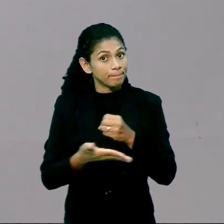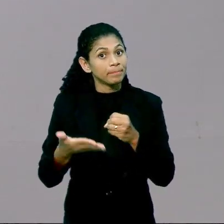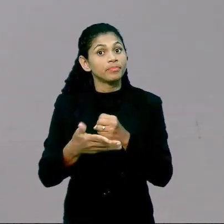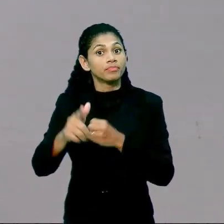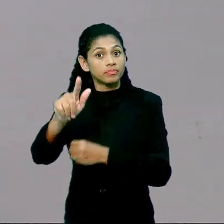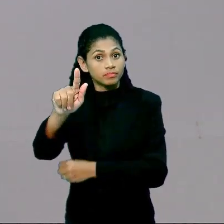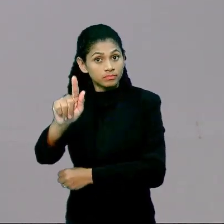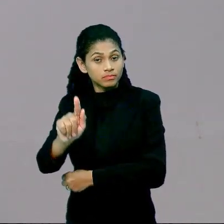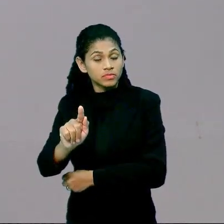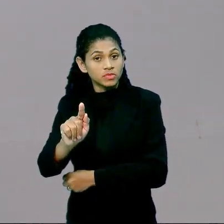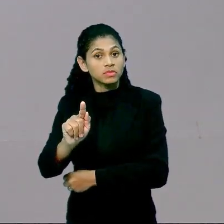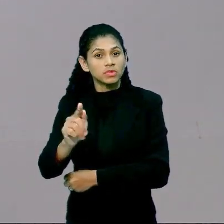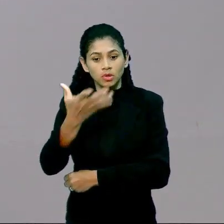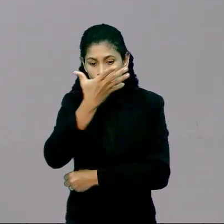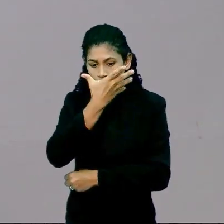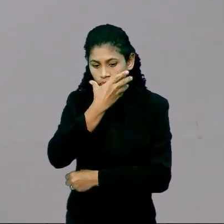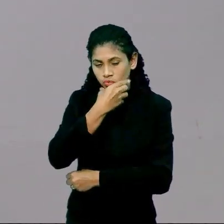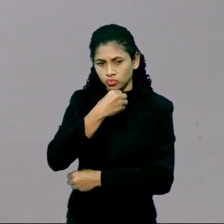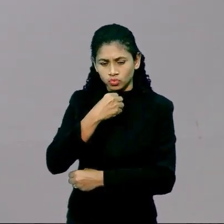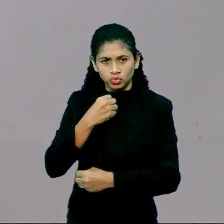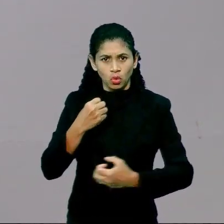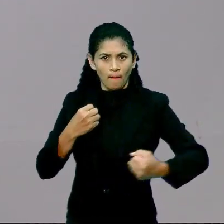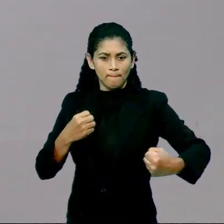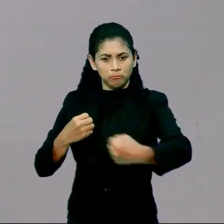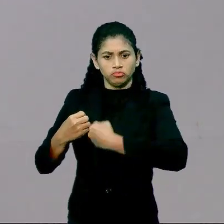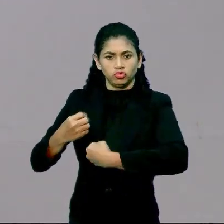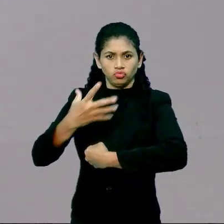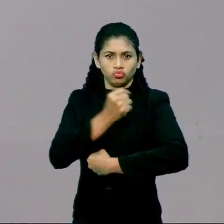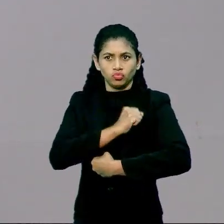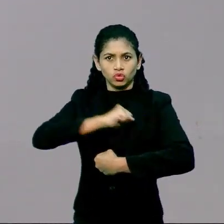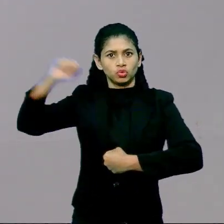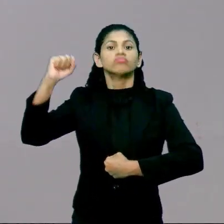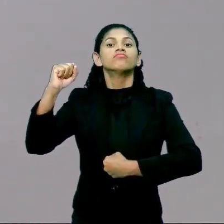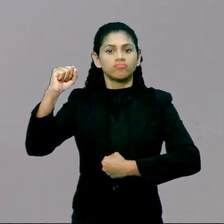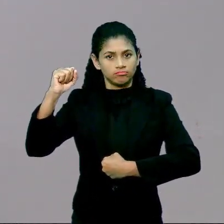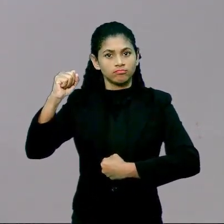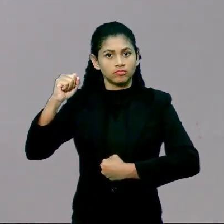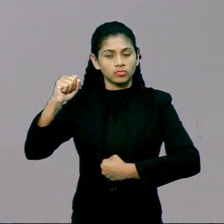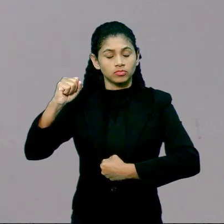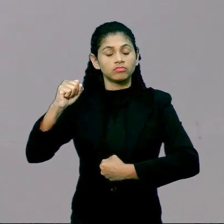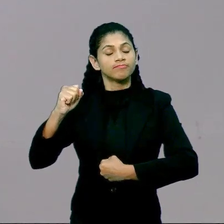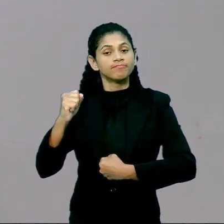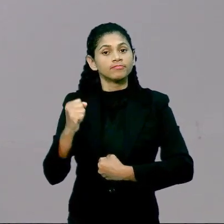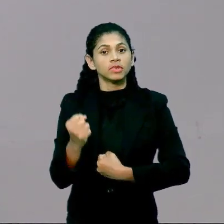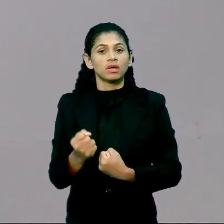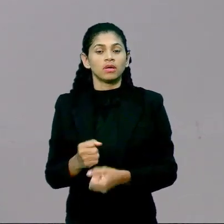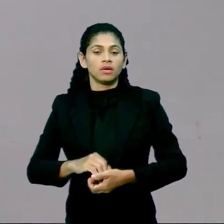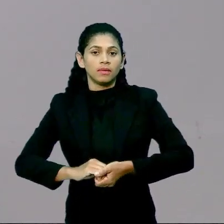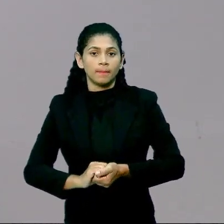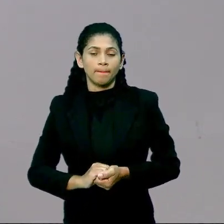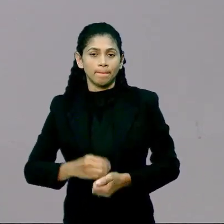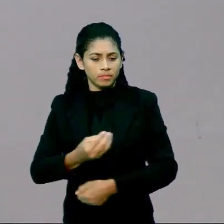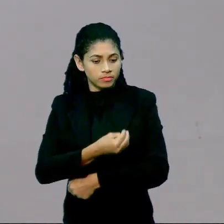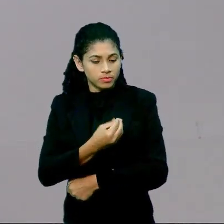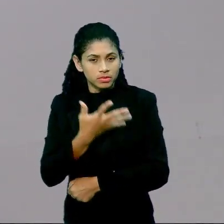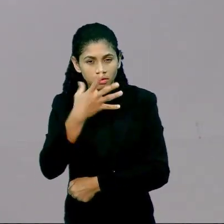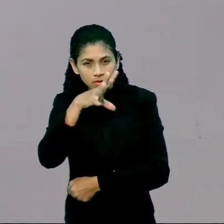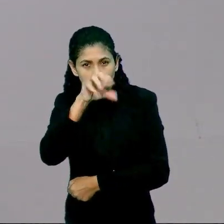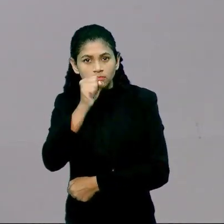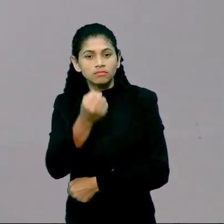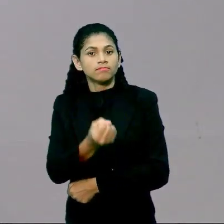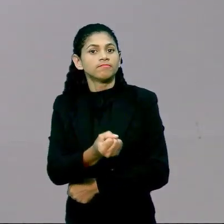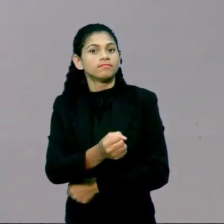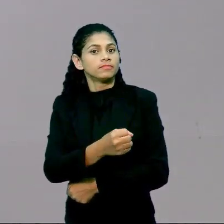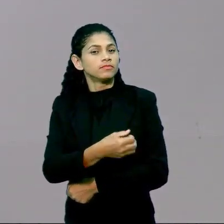nossos lutadores da antiguidade, em que o combate ali pela sobrevivência era instrumento de entretenimento,